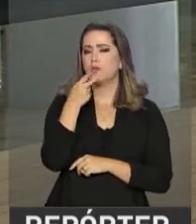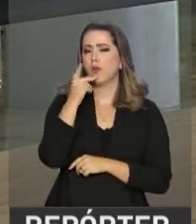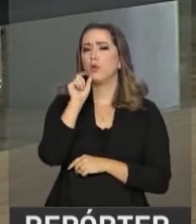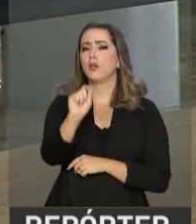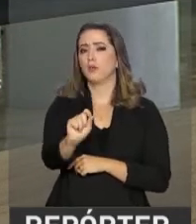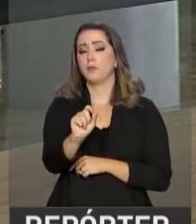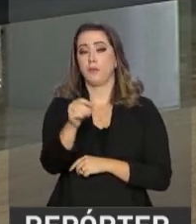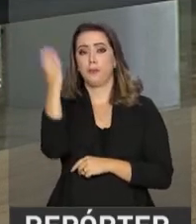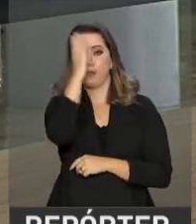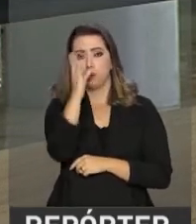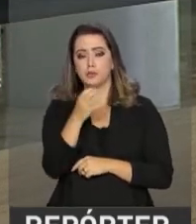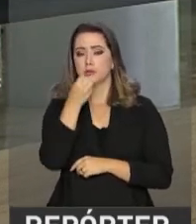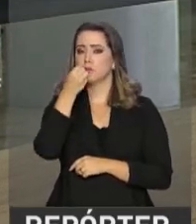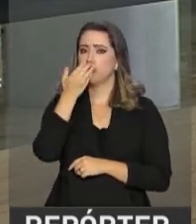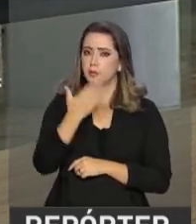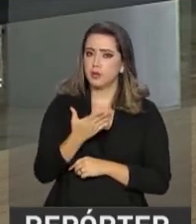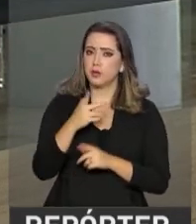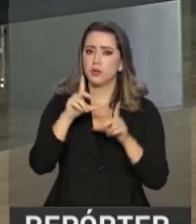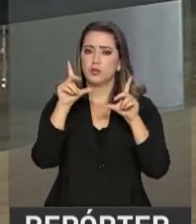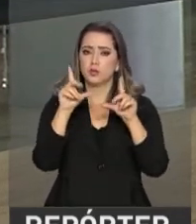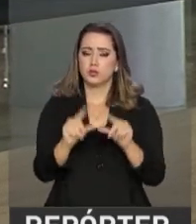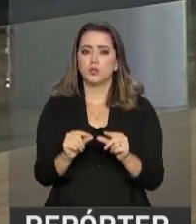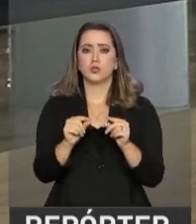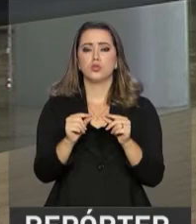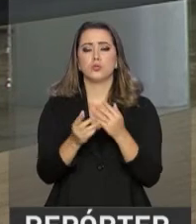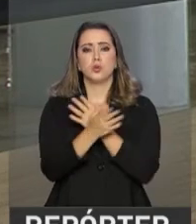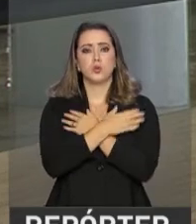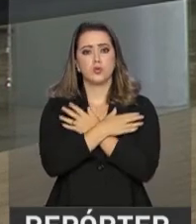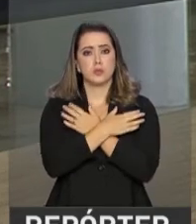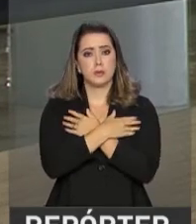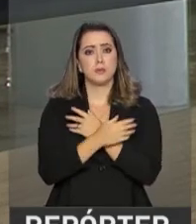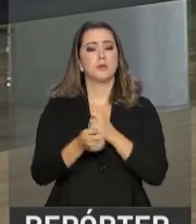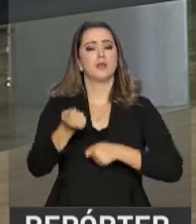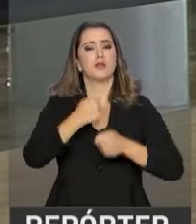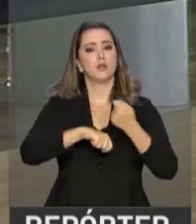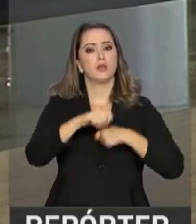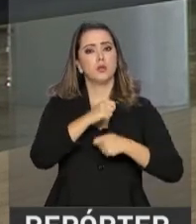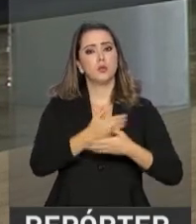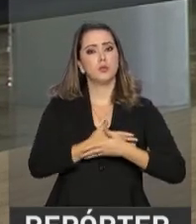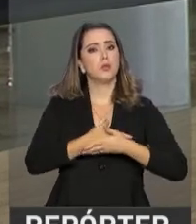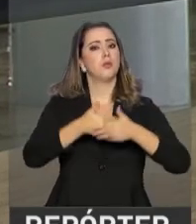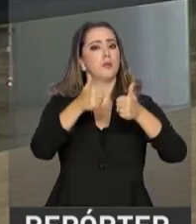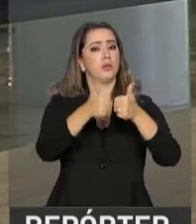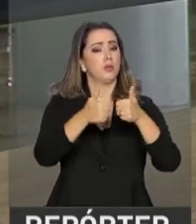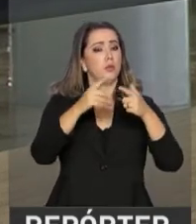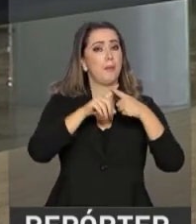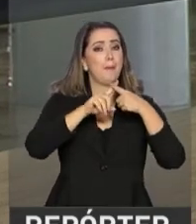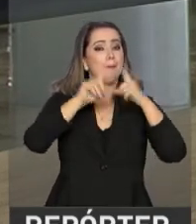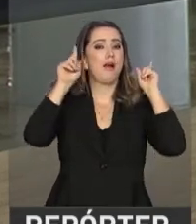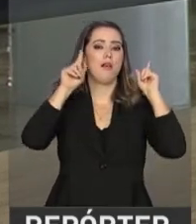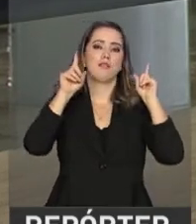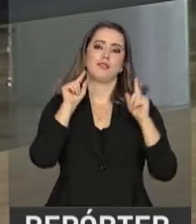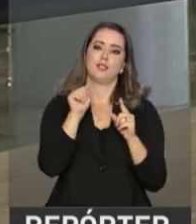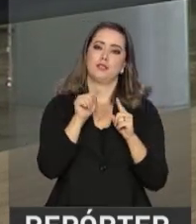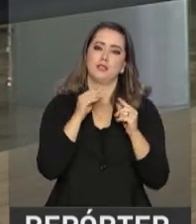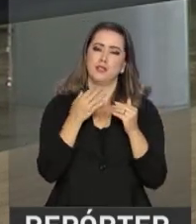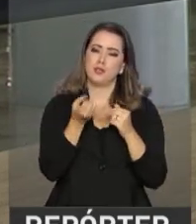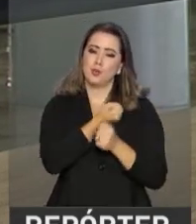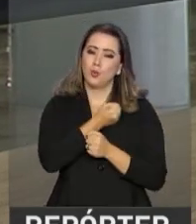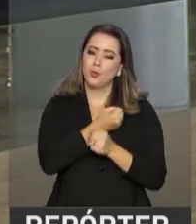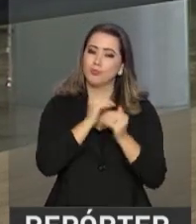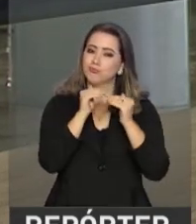baixos a geração de empregos se recuperando também a economia sendo retomada mas esse rebaixamento